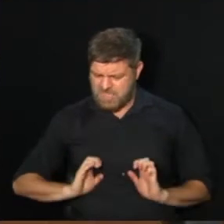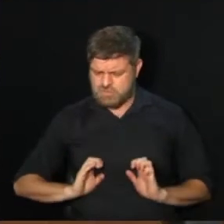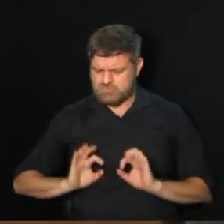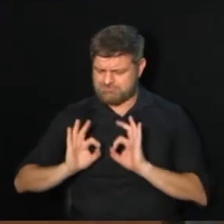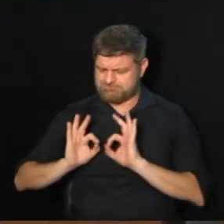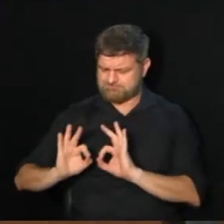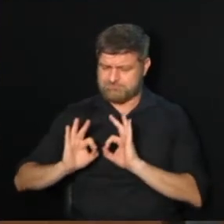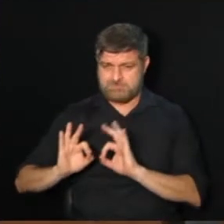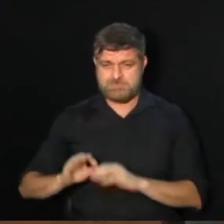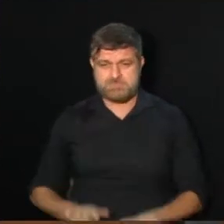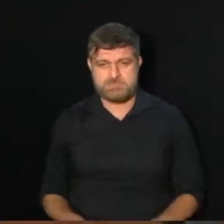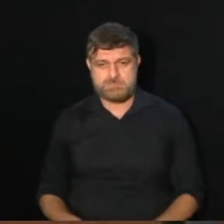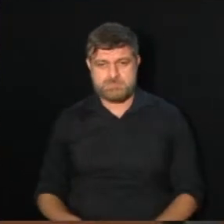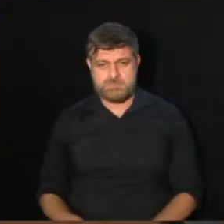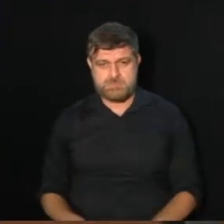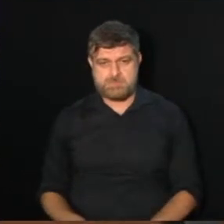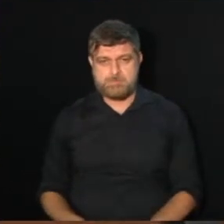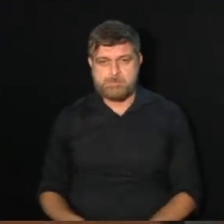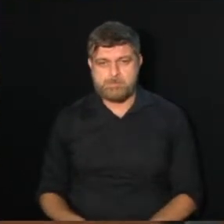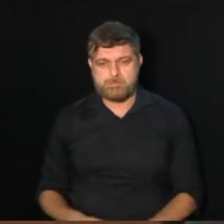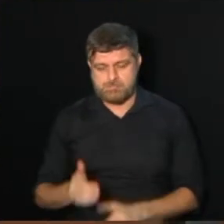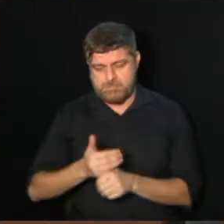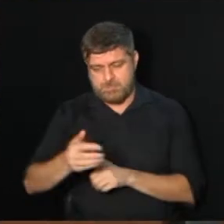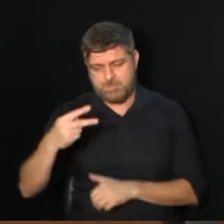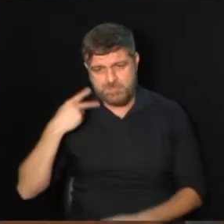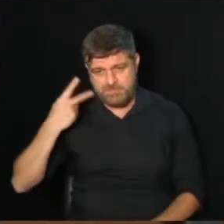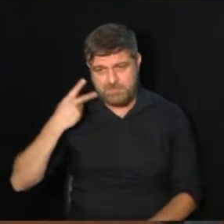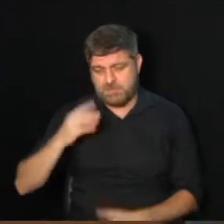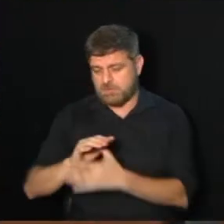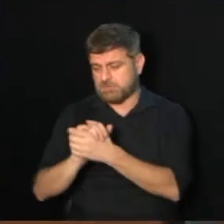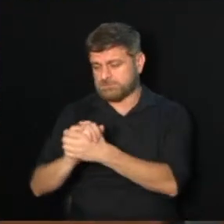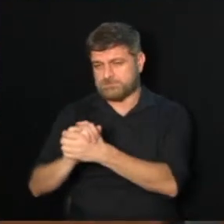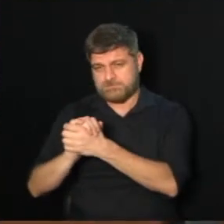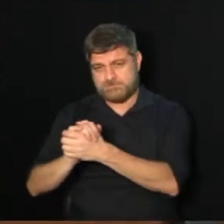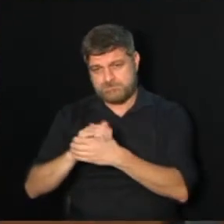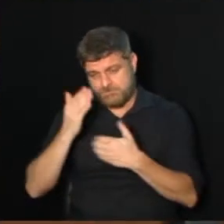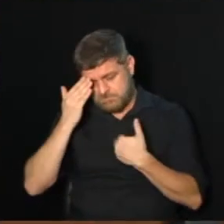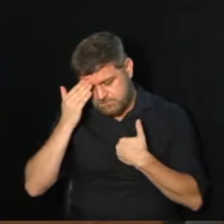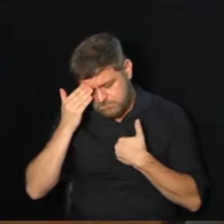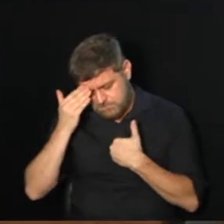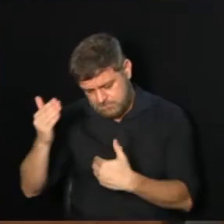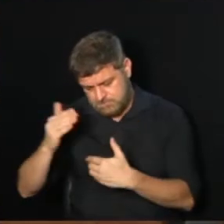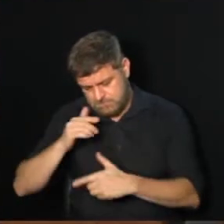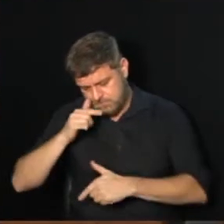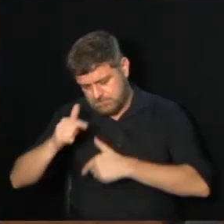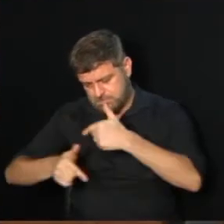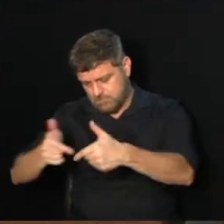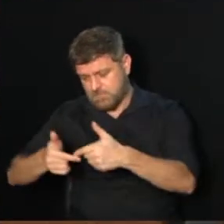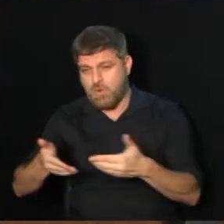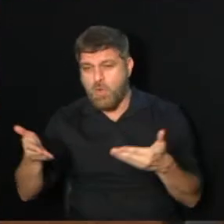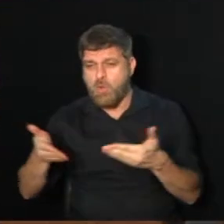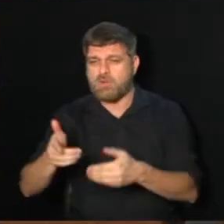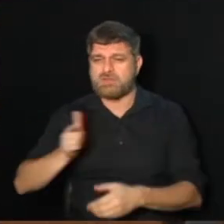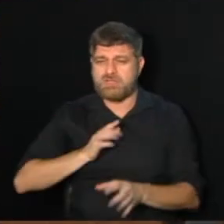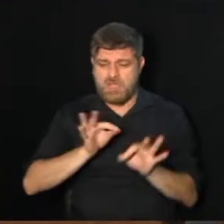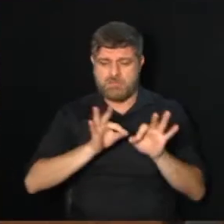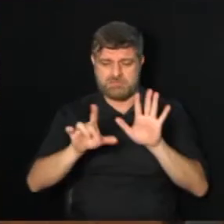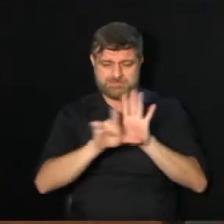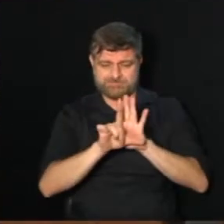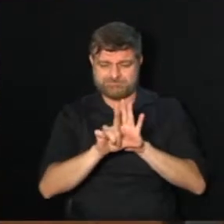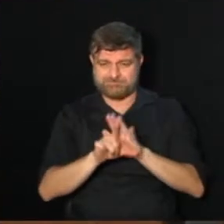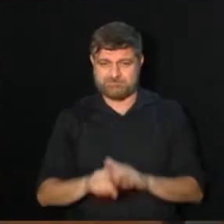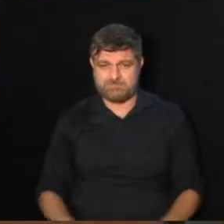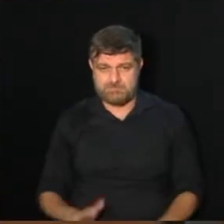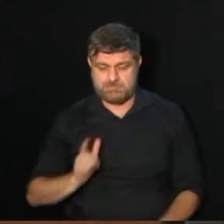exemplar à frente do seu mandato, então eu quero cumprimentá-lo e agradecer pelo trabalho. Hoje nós temos esse projeto andando